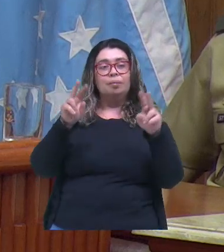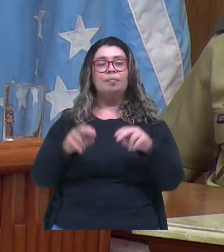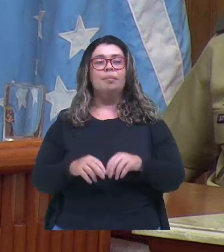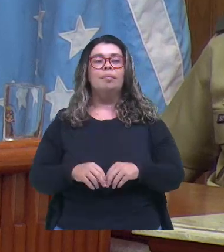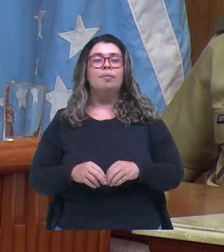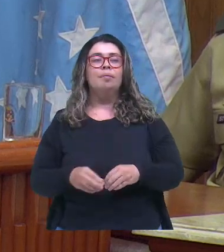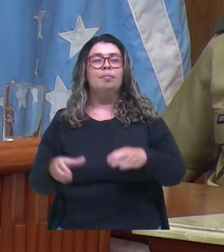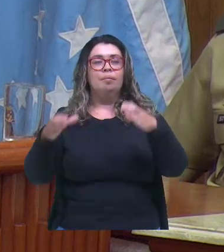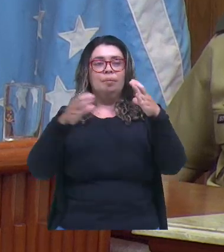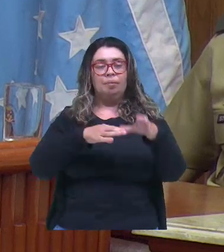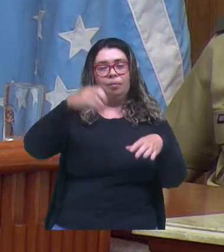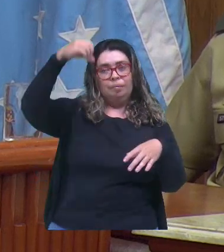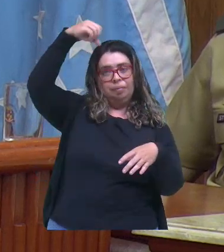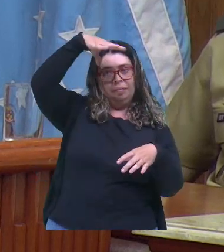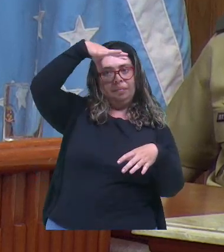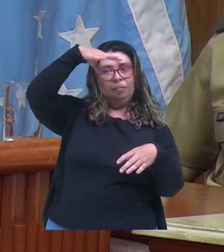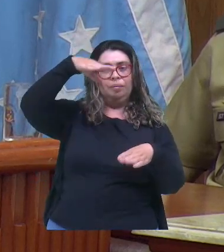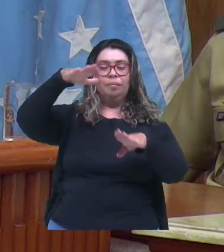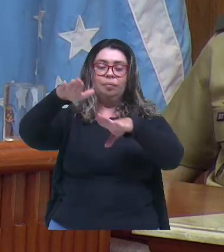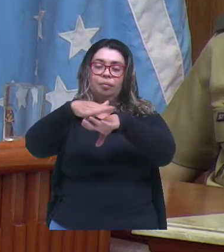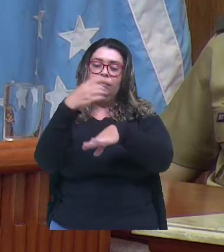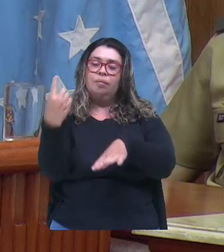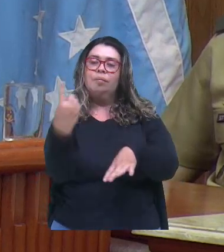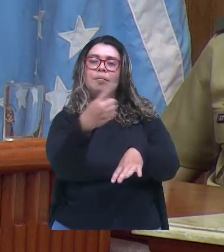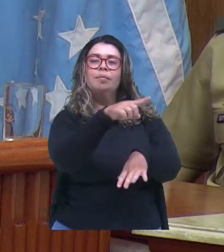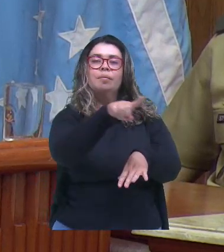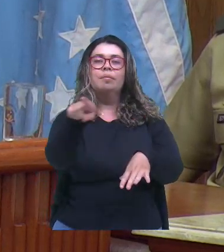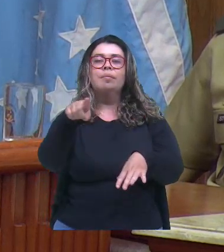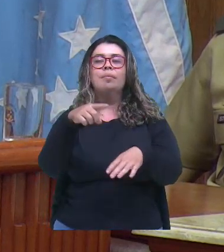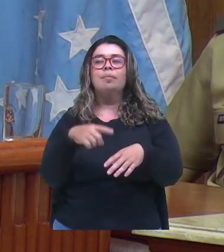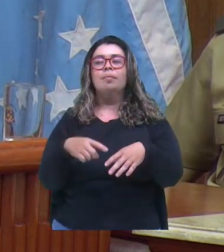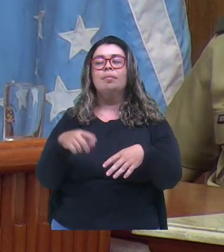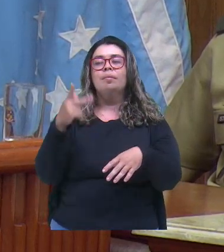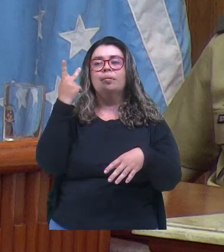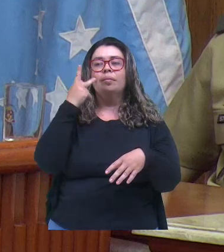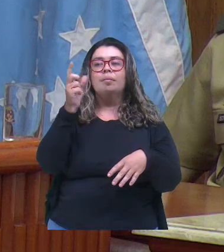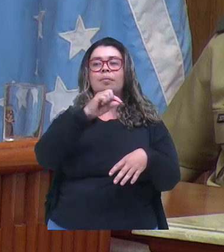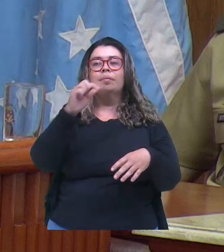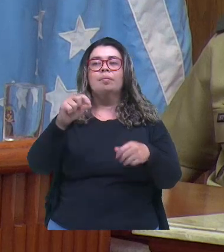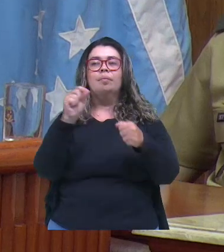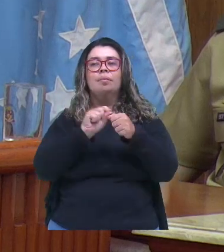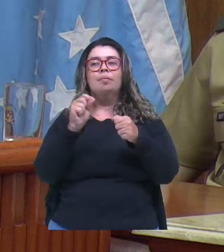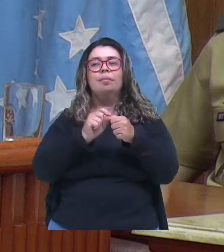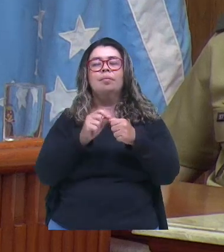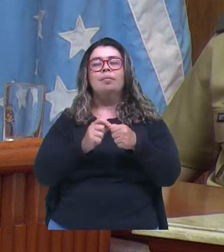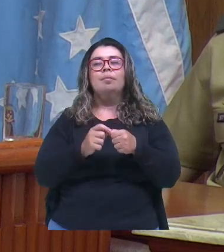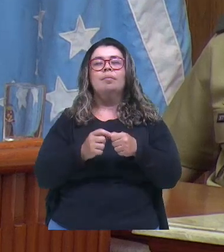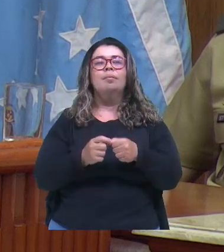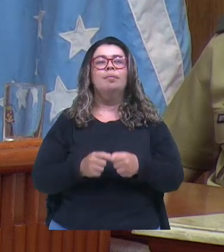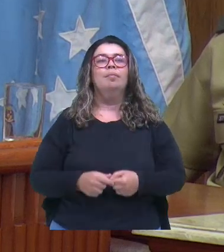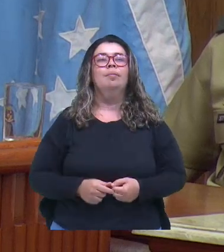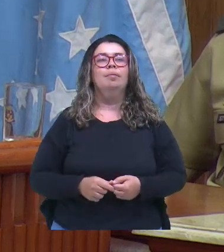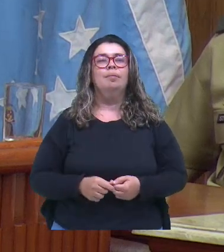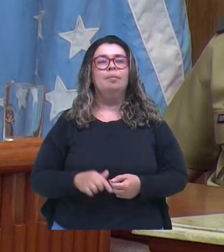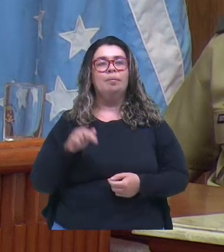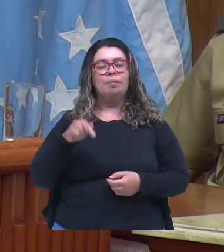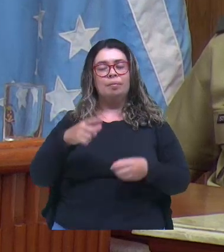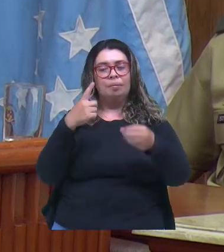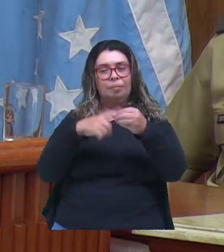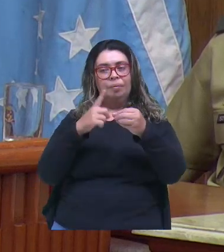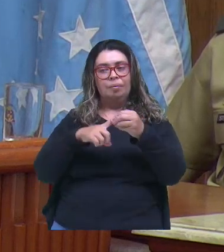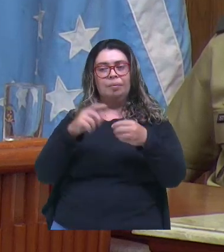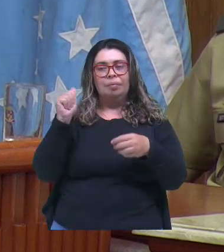que coloca a luz sobre cada um dos senhores, por aquilo que fazem, por cada gota de suor que derramam, por essa cidade e por